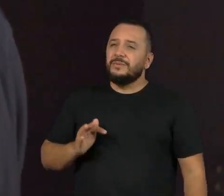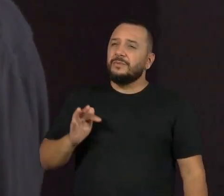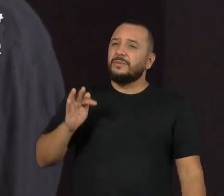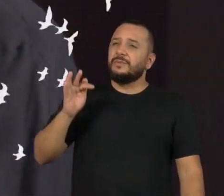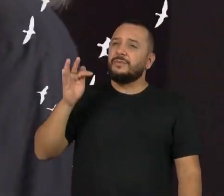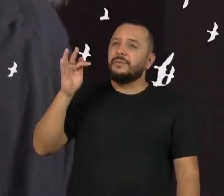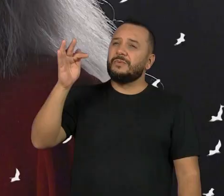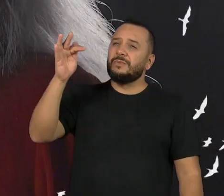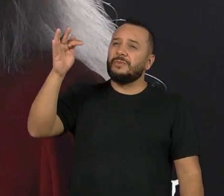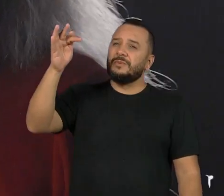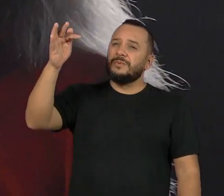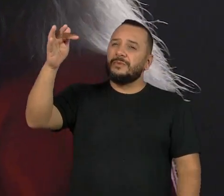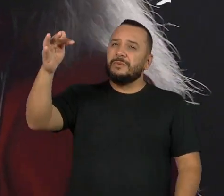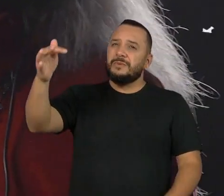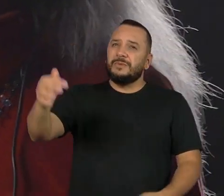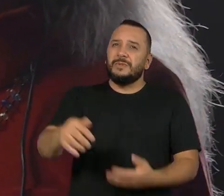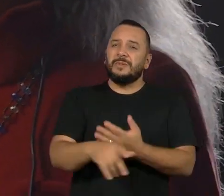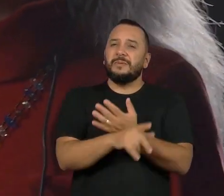ó Pantanal.